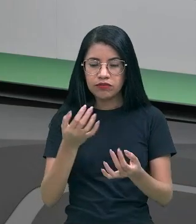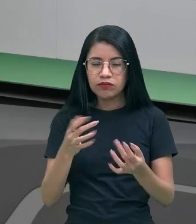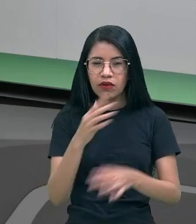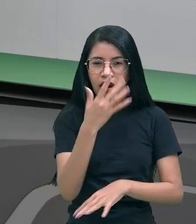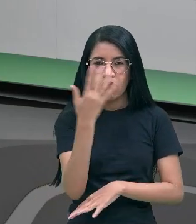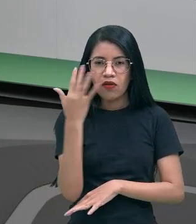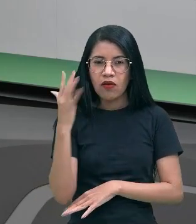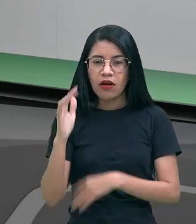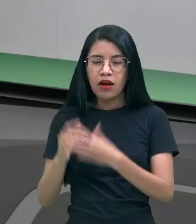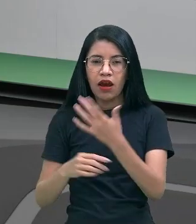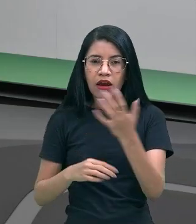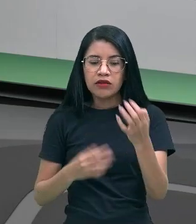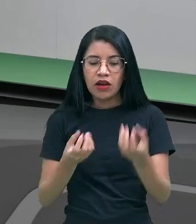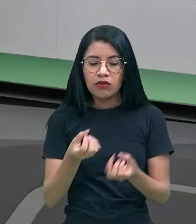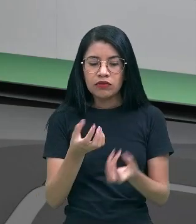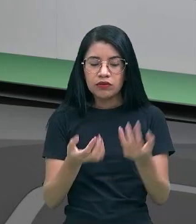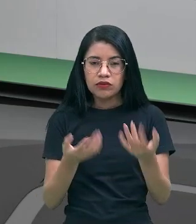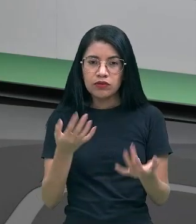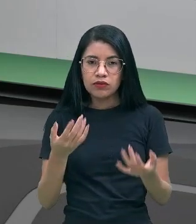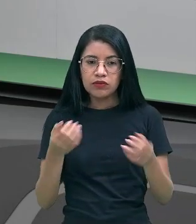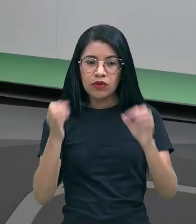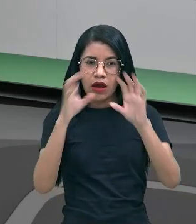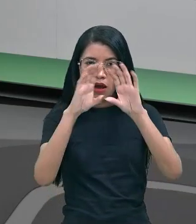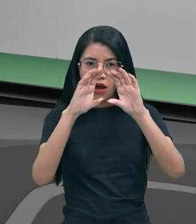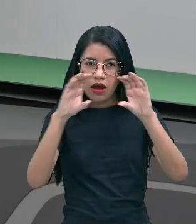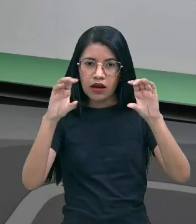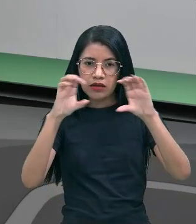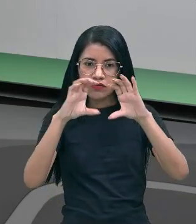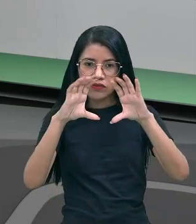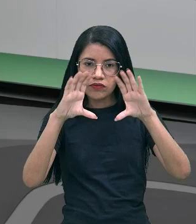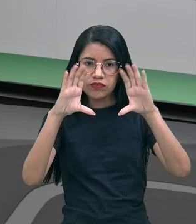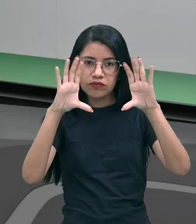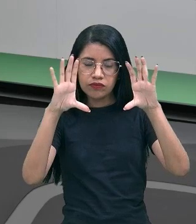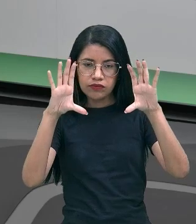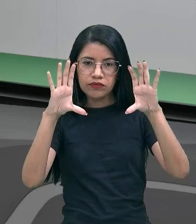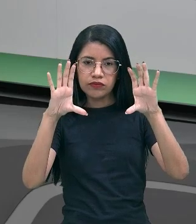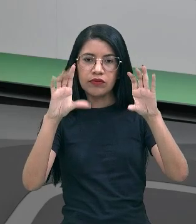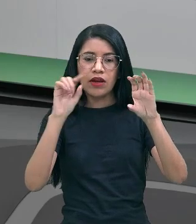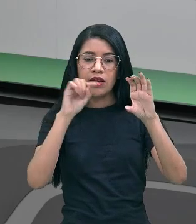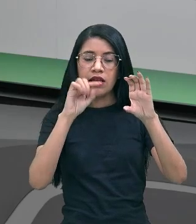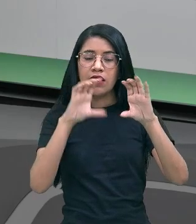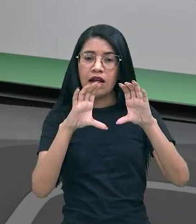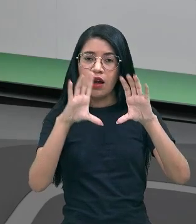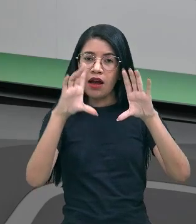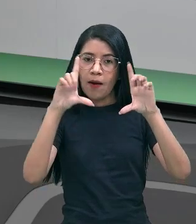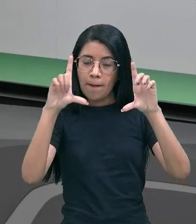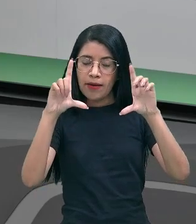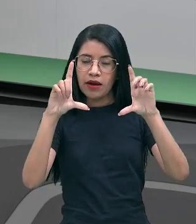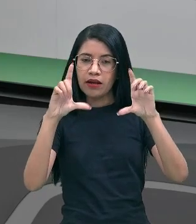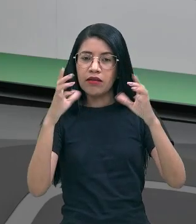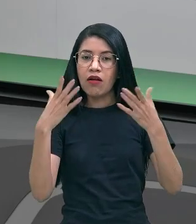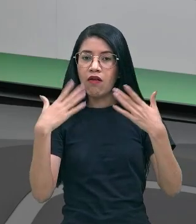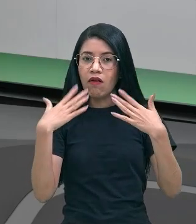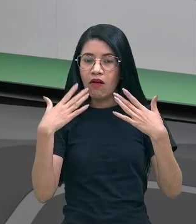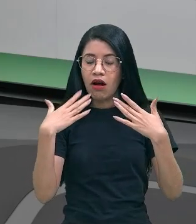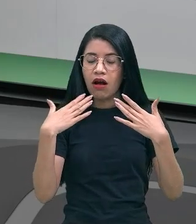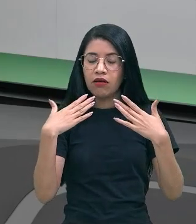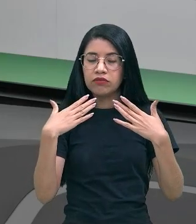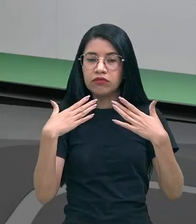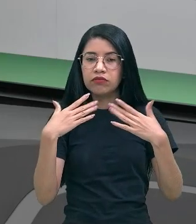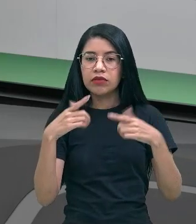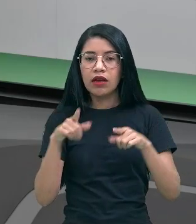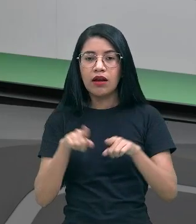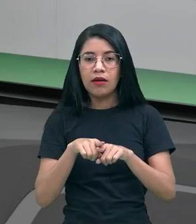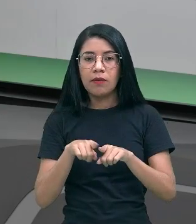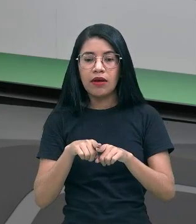florestas, o que acontece? Essa camada vai aumentar. E quando essa camada aumenta, o calor que chega lá do universo